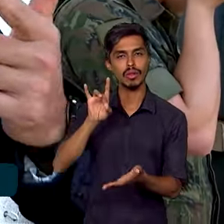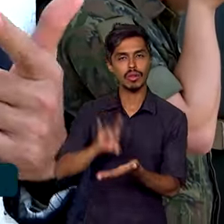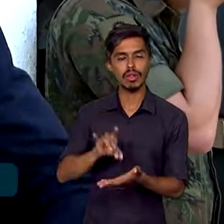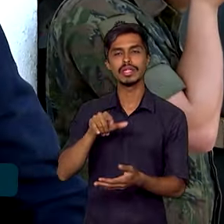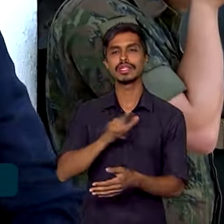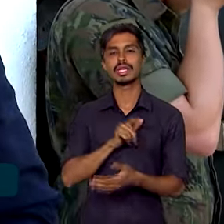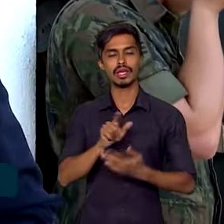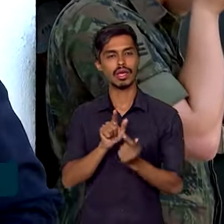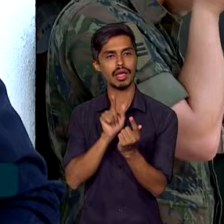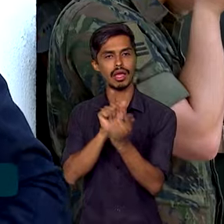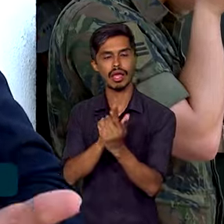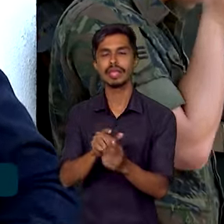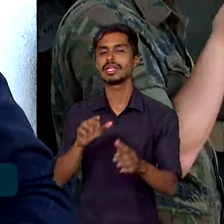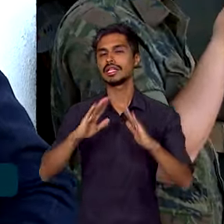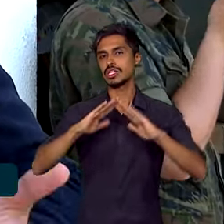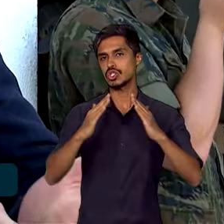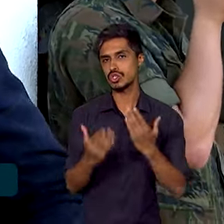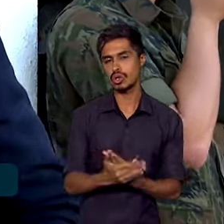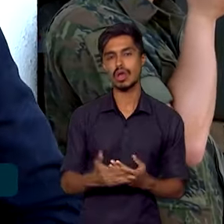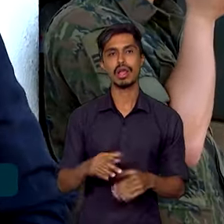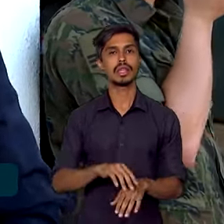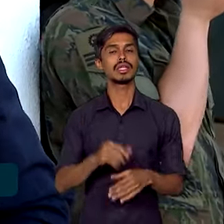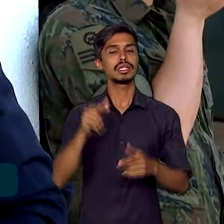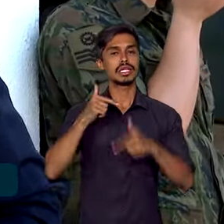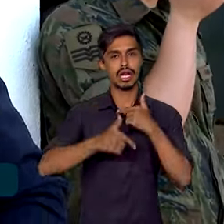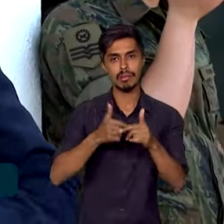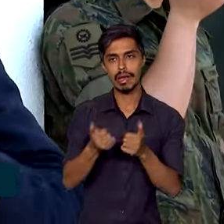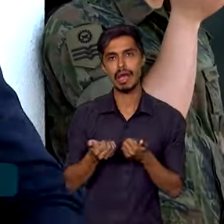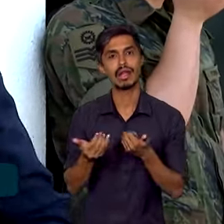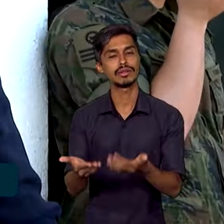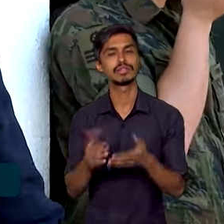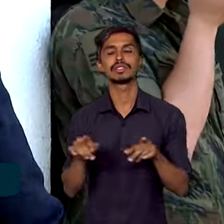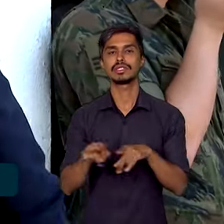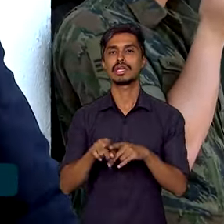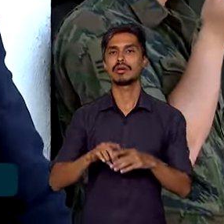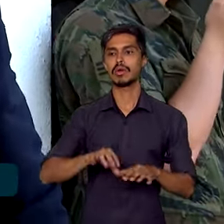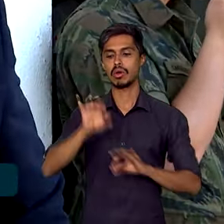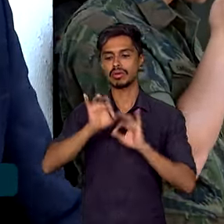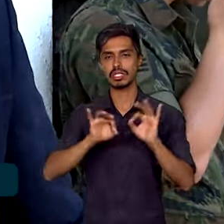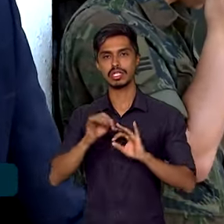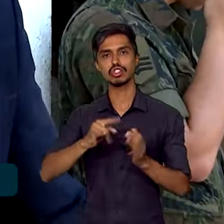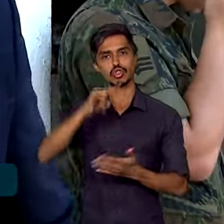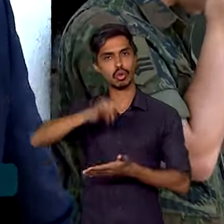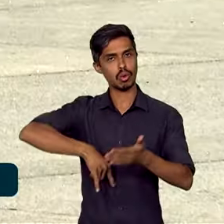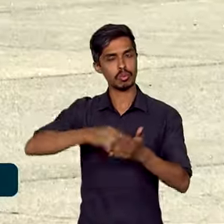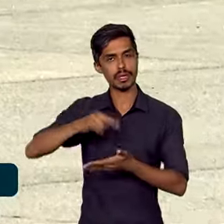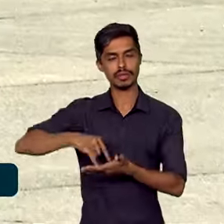social, acesso à educação, vai ter oferta de emprego, regularização migratória e tudo